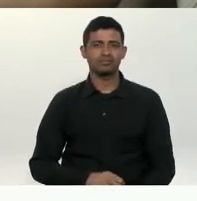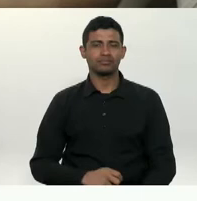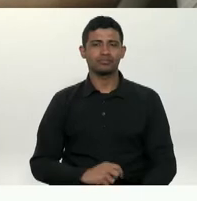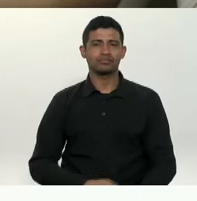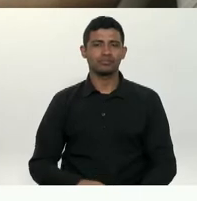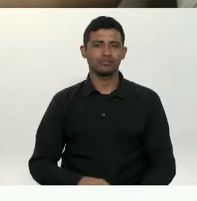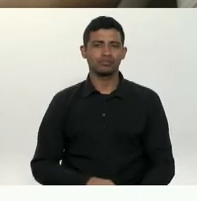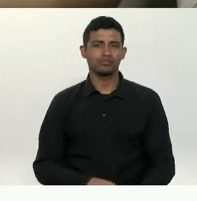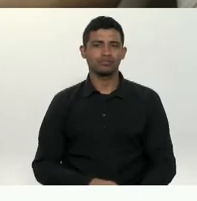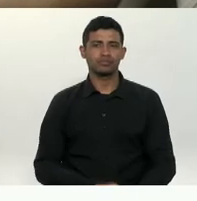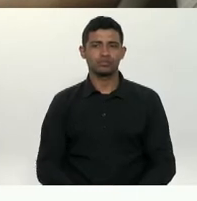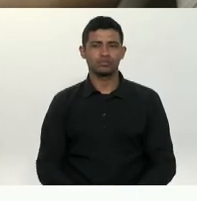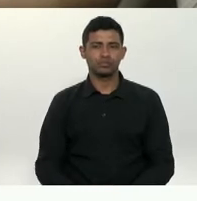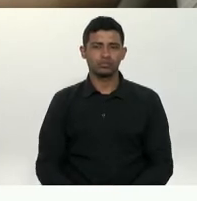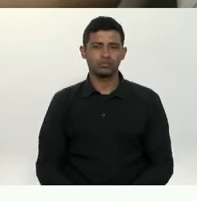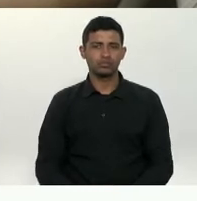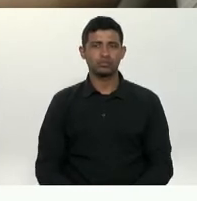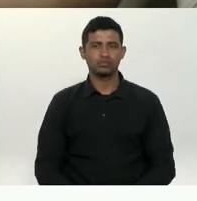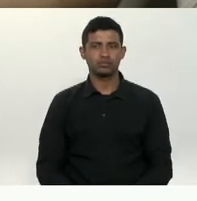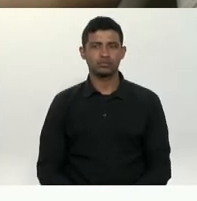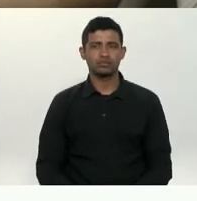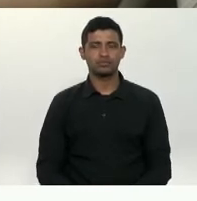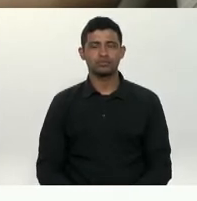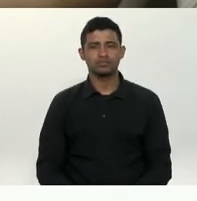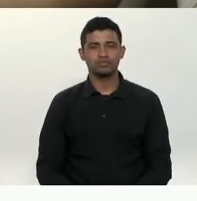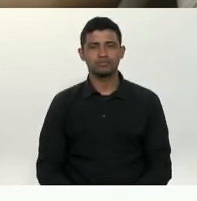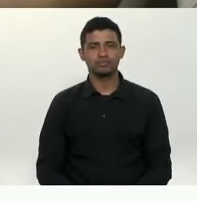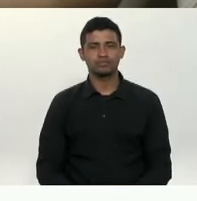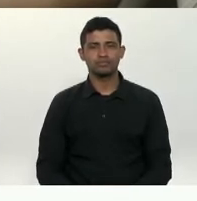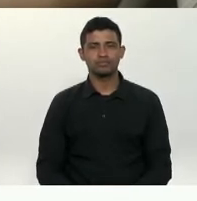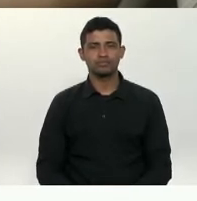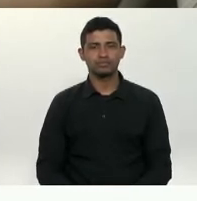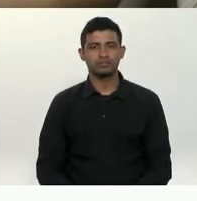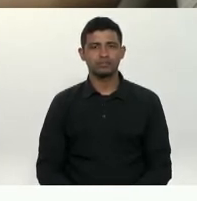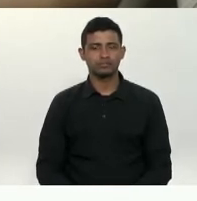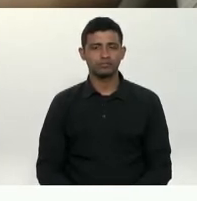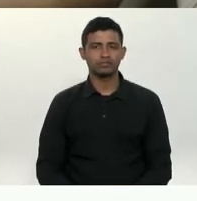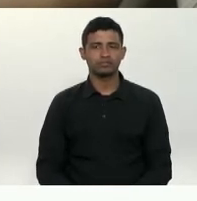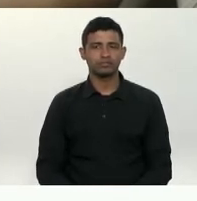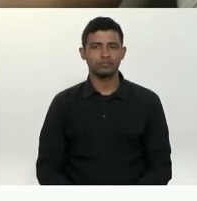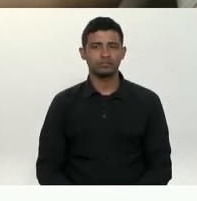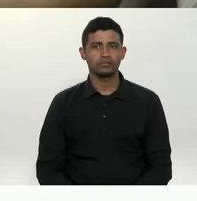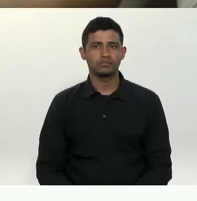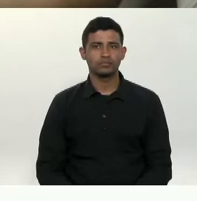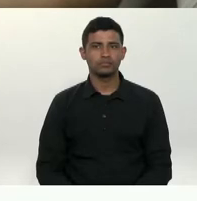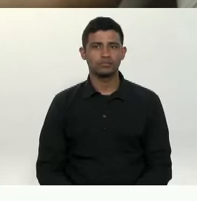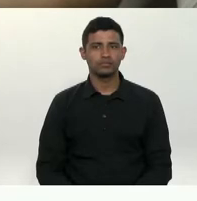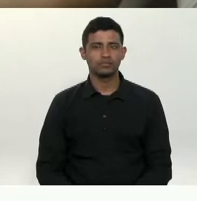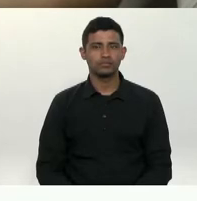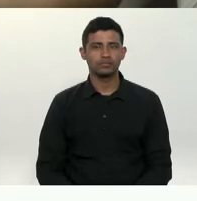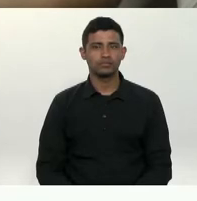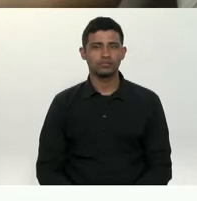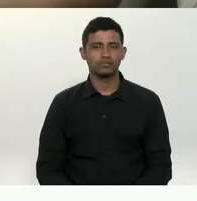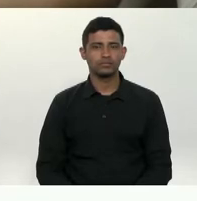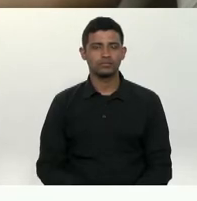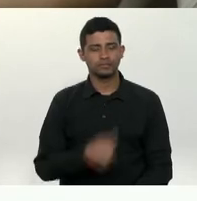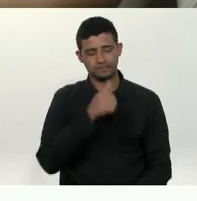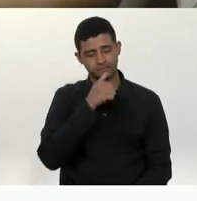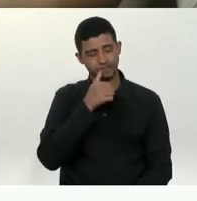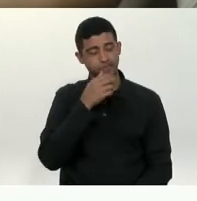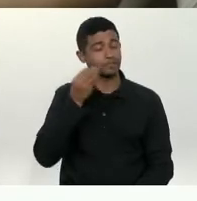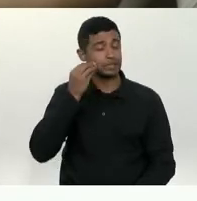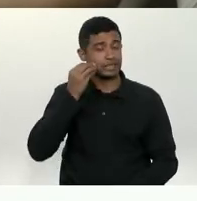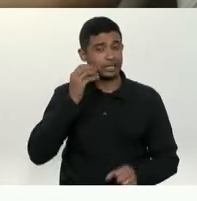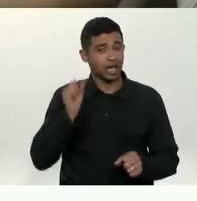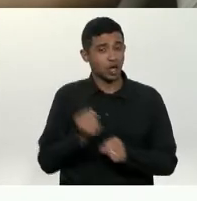de um ente, seja da iniciativa privada ou da pública, construindo dois dutos que levem ao